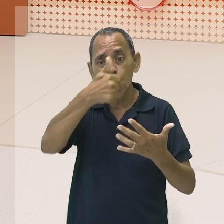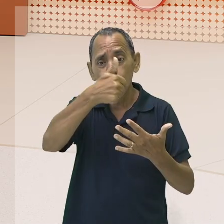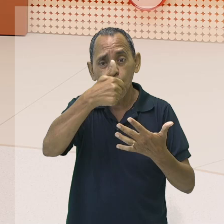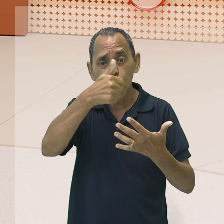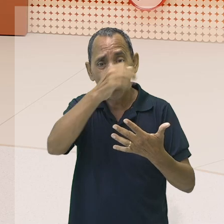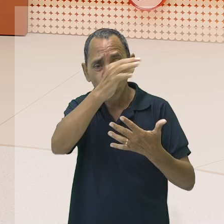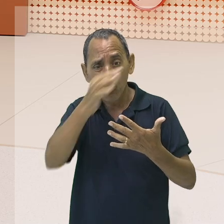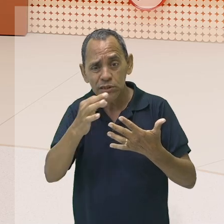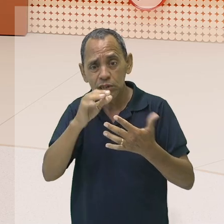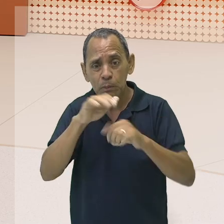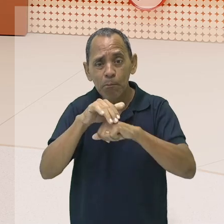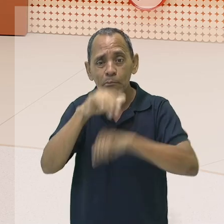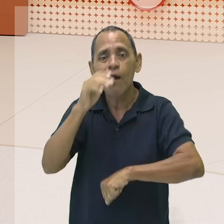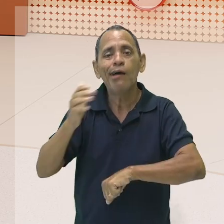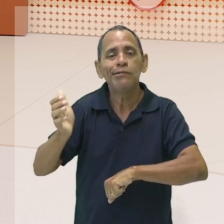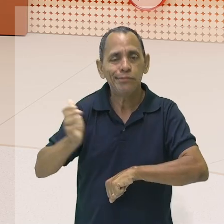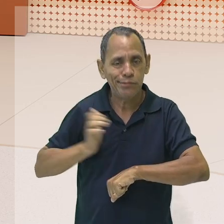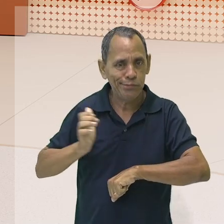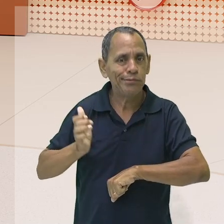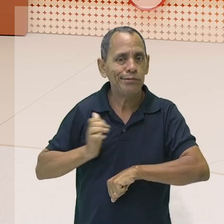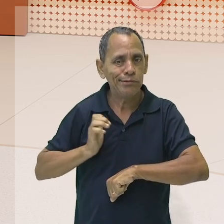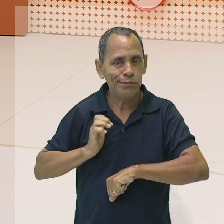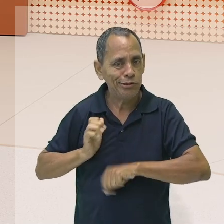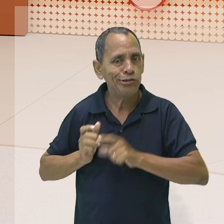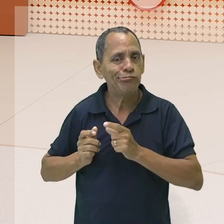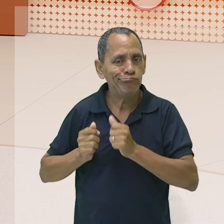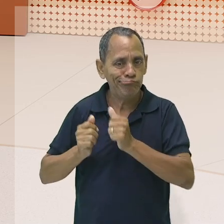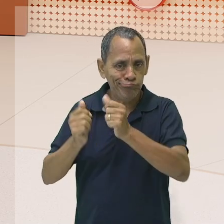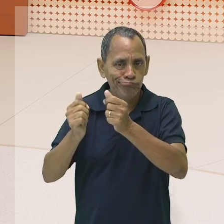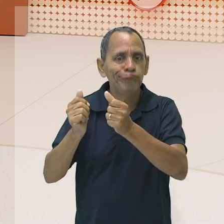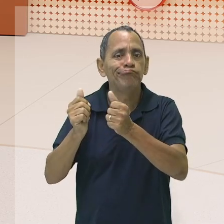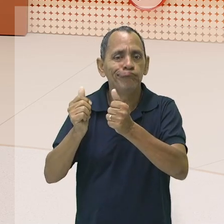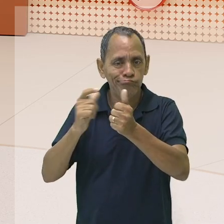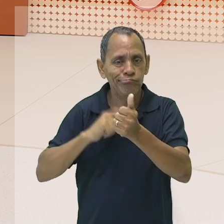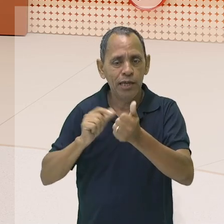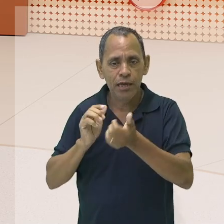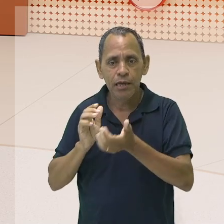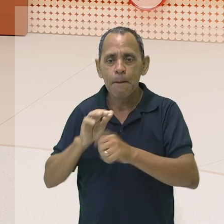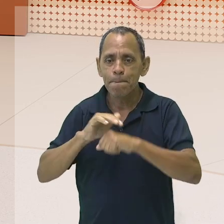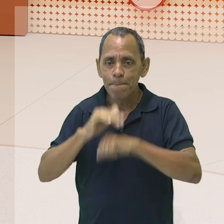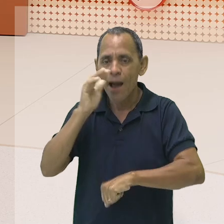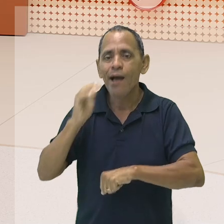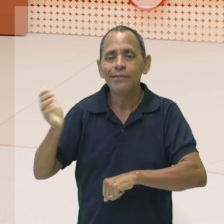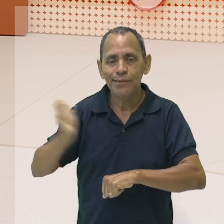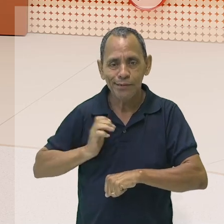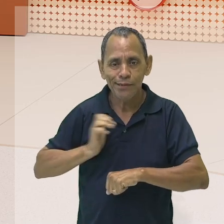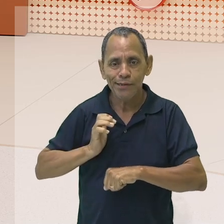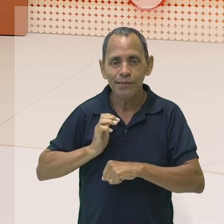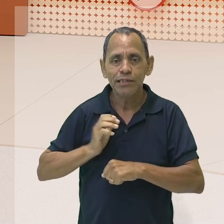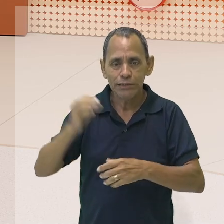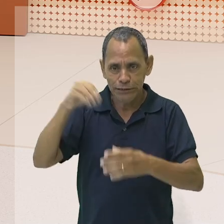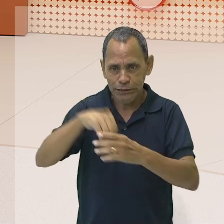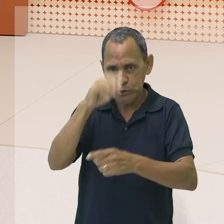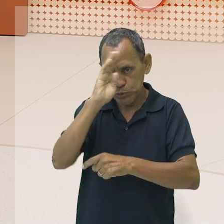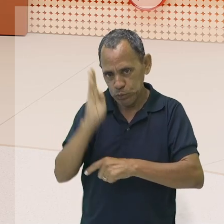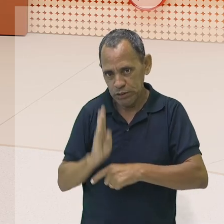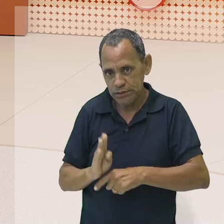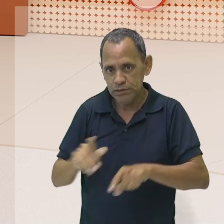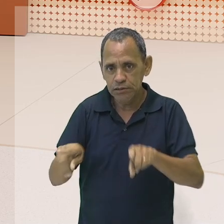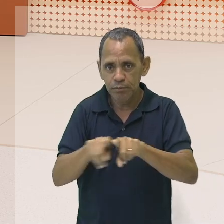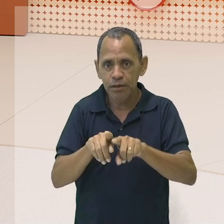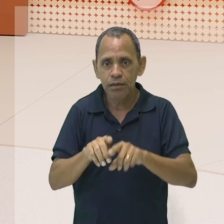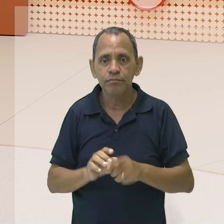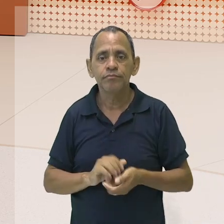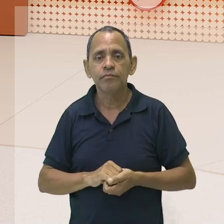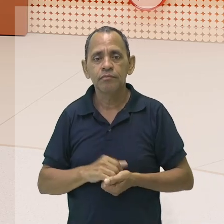Brasil, concentrando aí, né, quase 30% de toda a riqueza que é produzida dentro do território brasileiro. Enquanto você tem aquela turma lá do